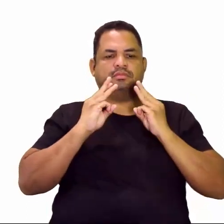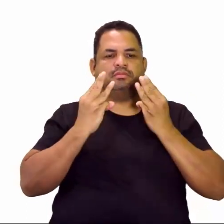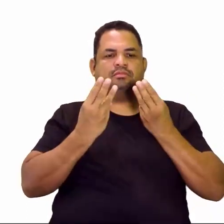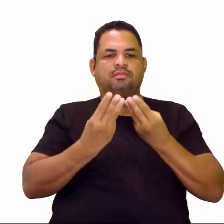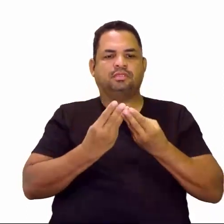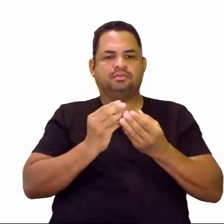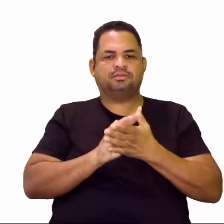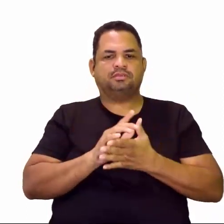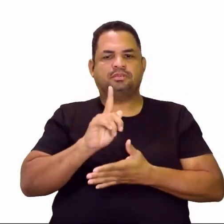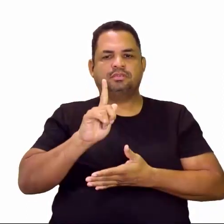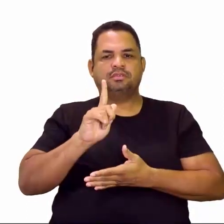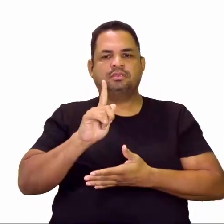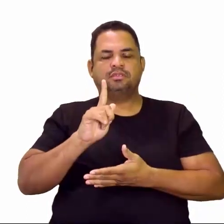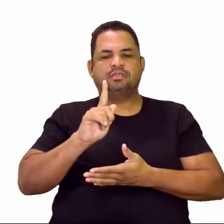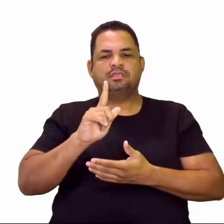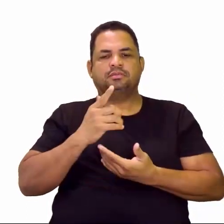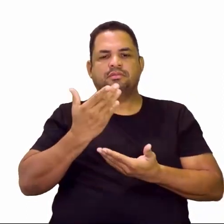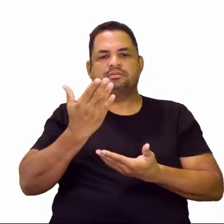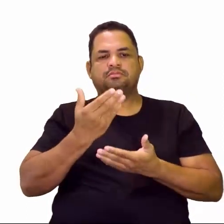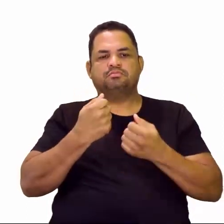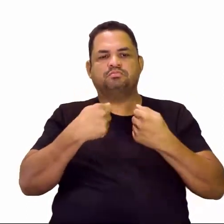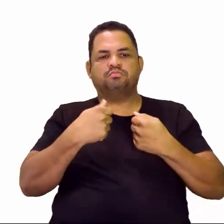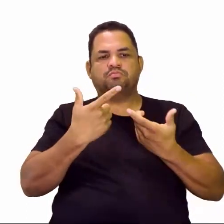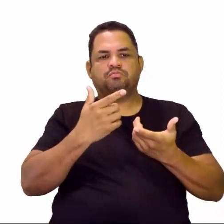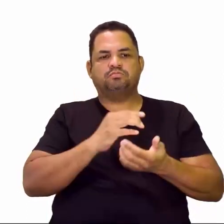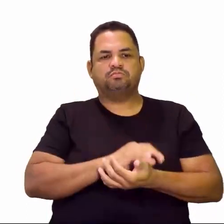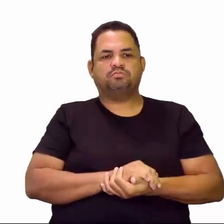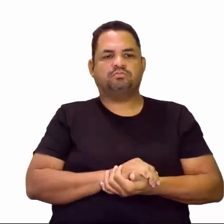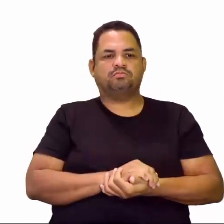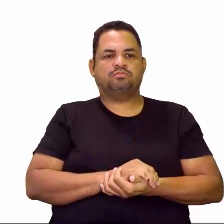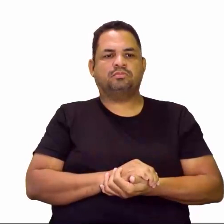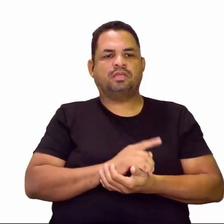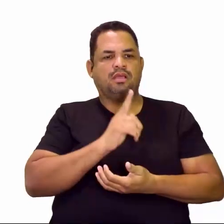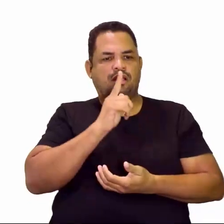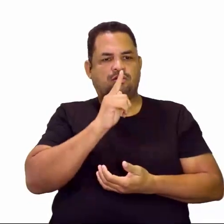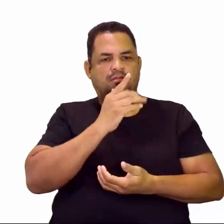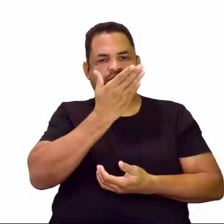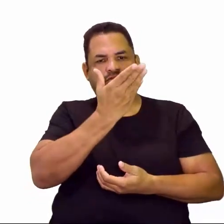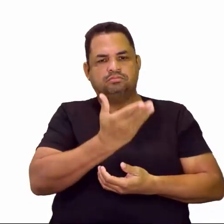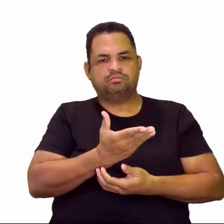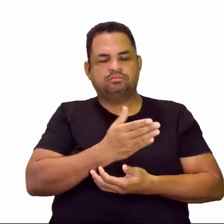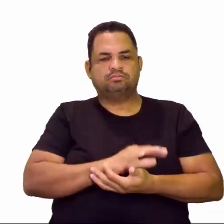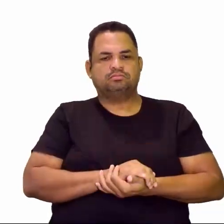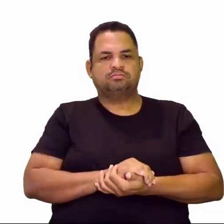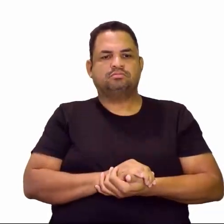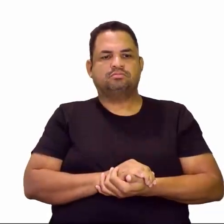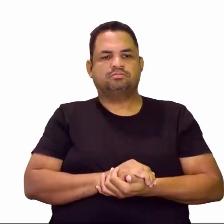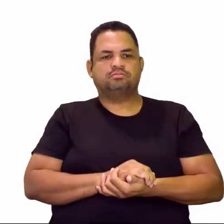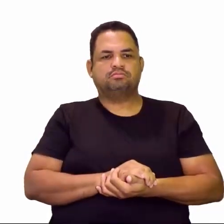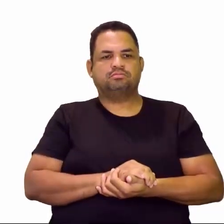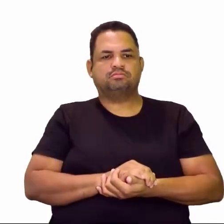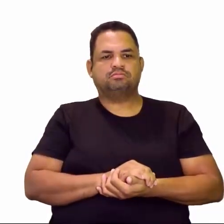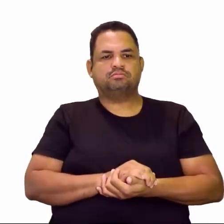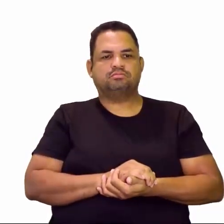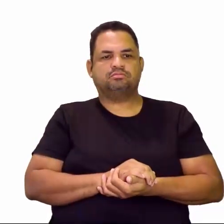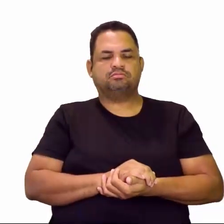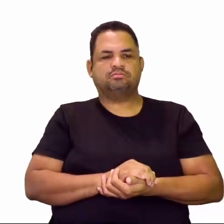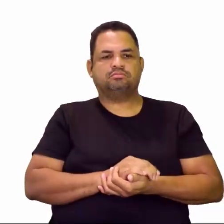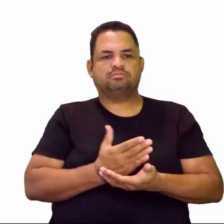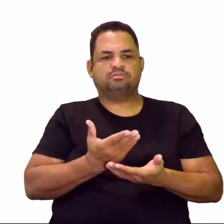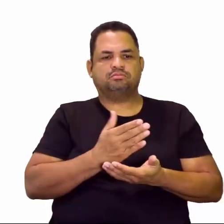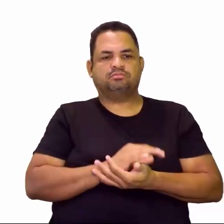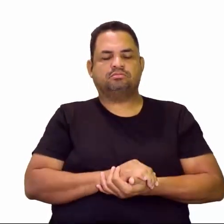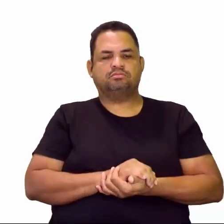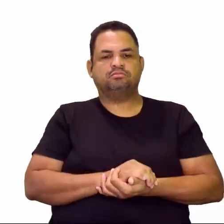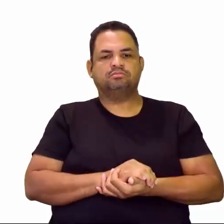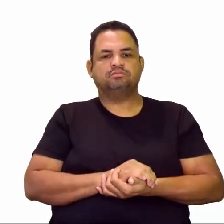em gramas. E aí você pode pesar massa de água, não é só volume, né? Porque você pegar a massa por volume, você